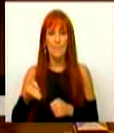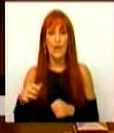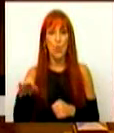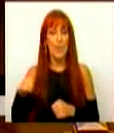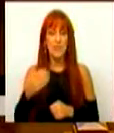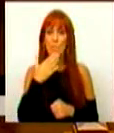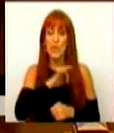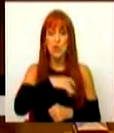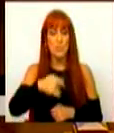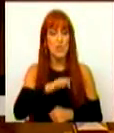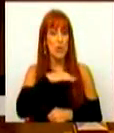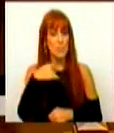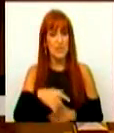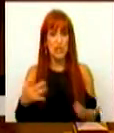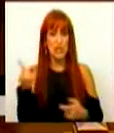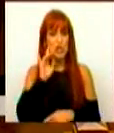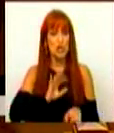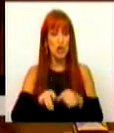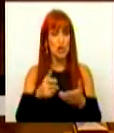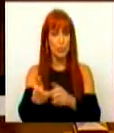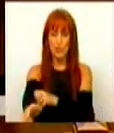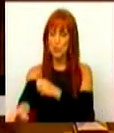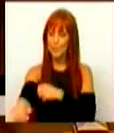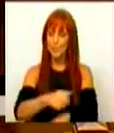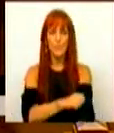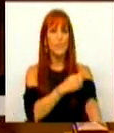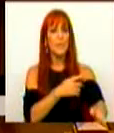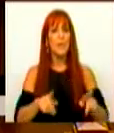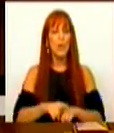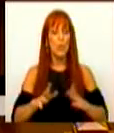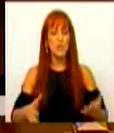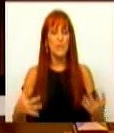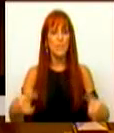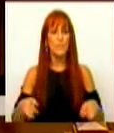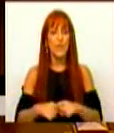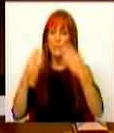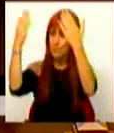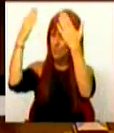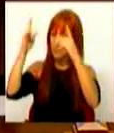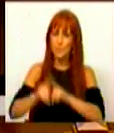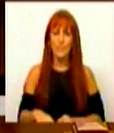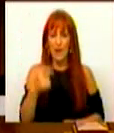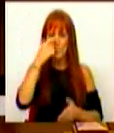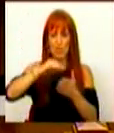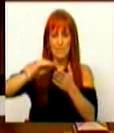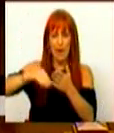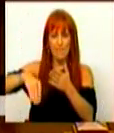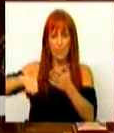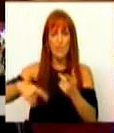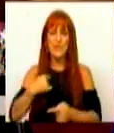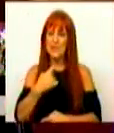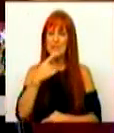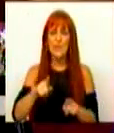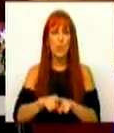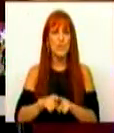Muito obrigada, Sr. Presidente. Sr. Presidente, senhoras e senhores deputados, começamos, evidentemente, por saudar os peticionários e realçar